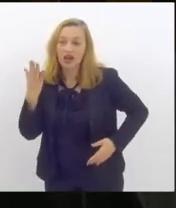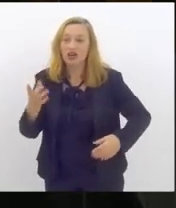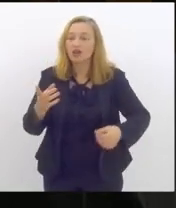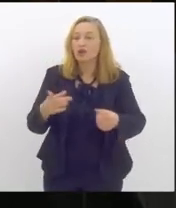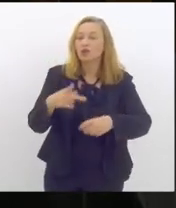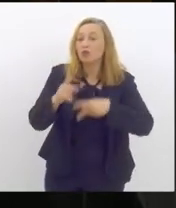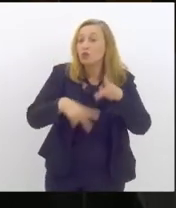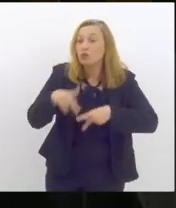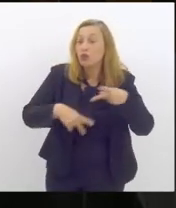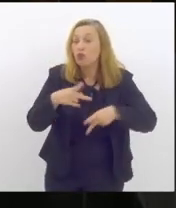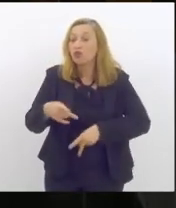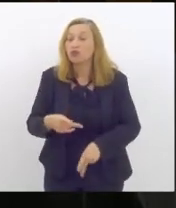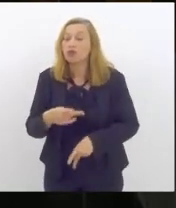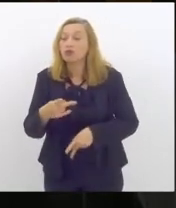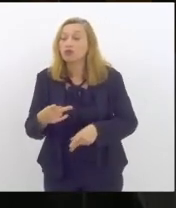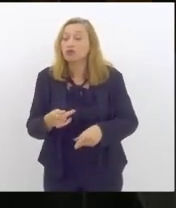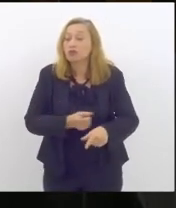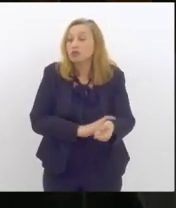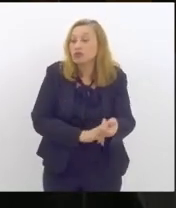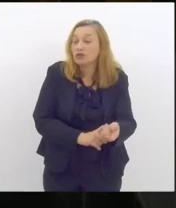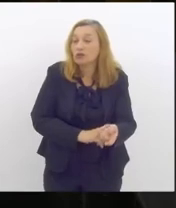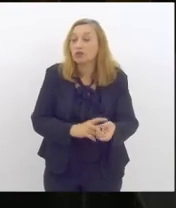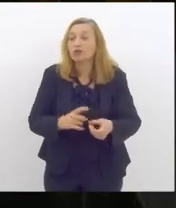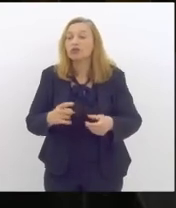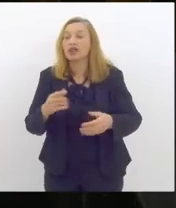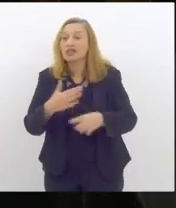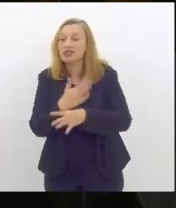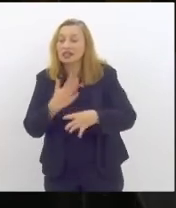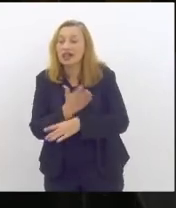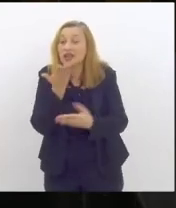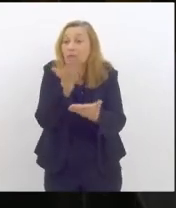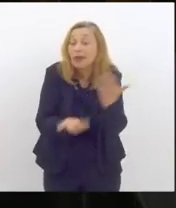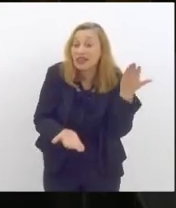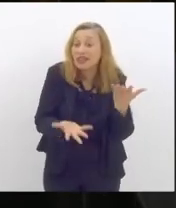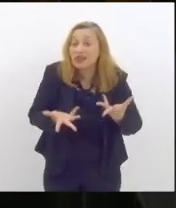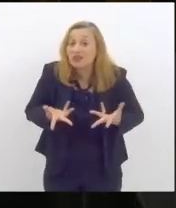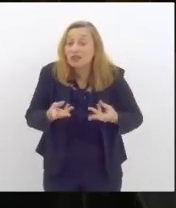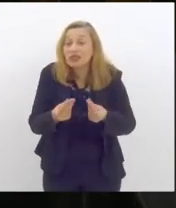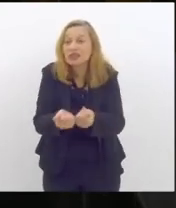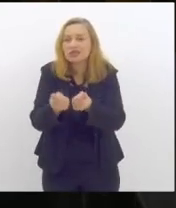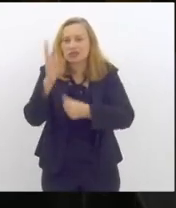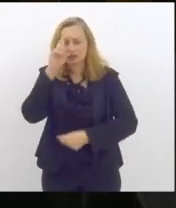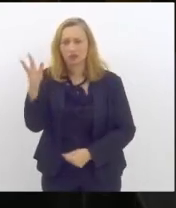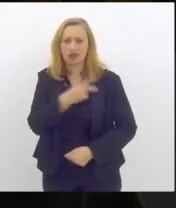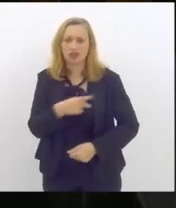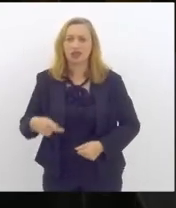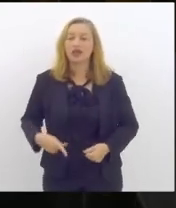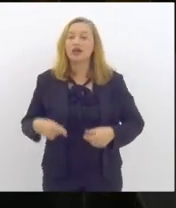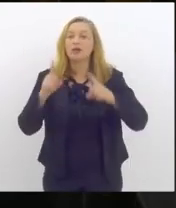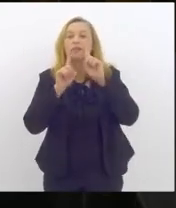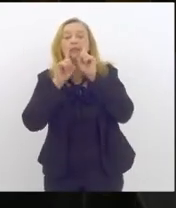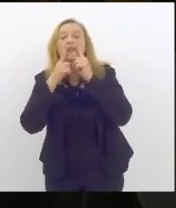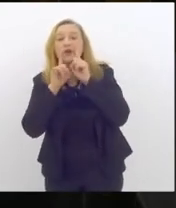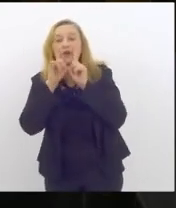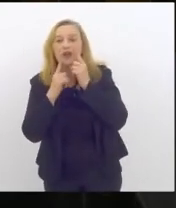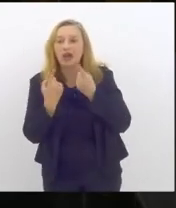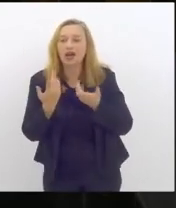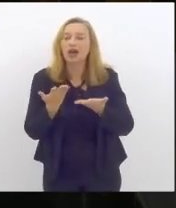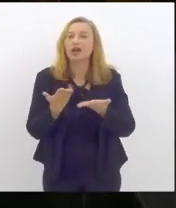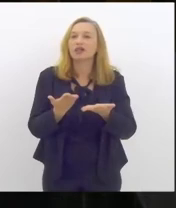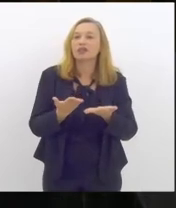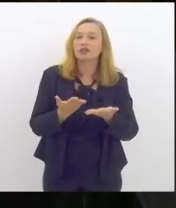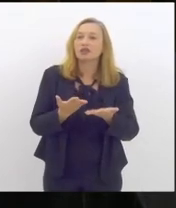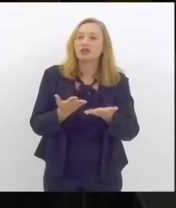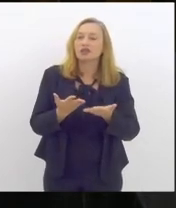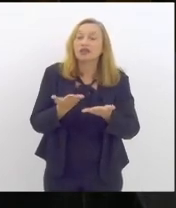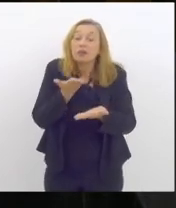a população de bem a cidade está perdendo a sua essência interiorana Presidente Maricá está sempre